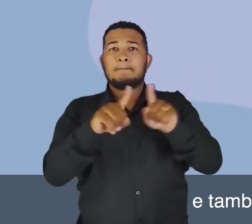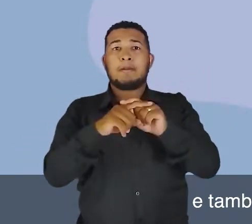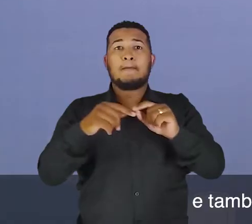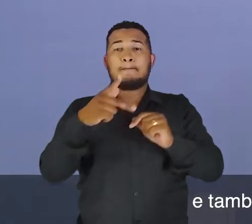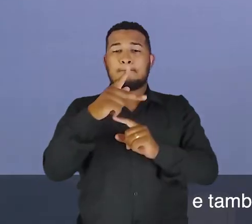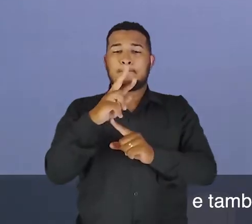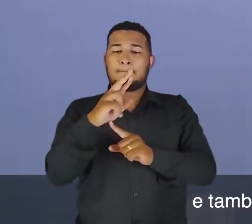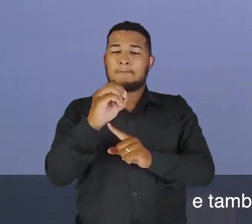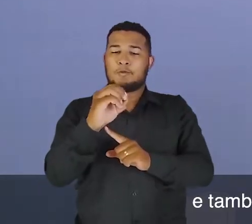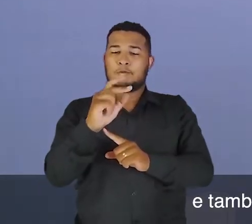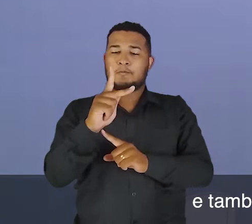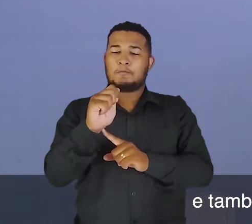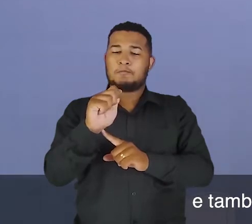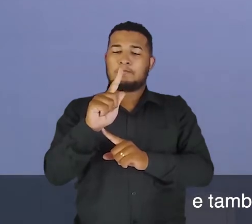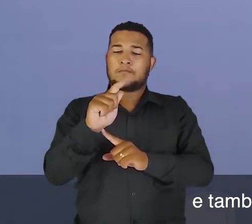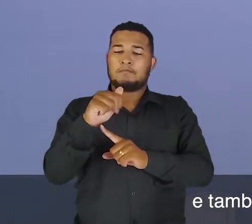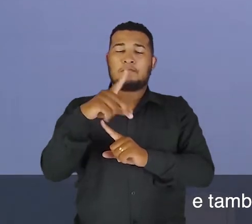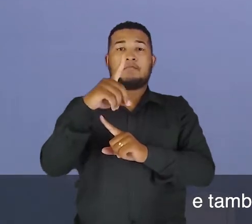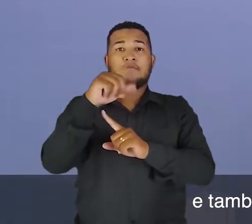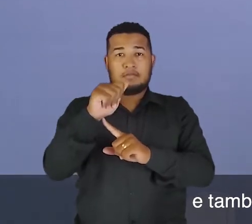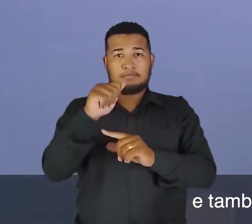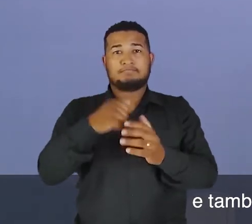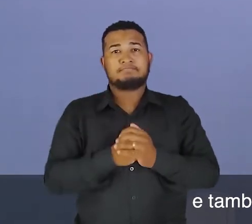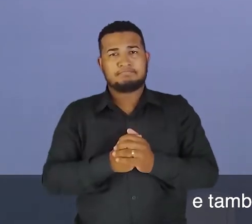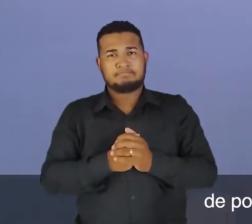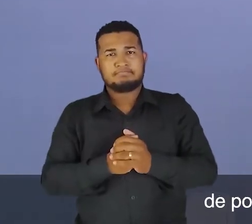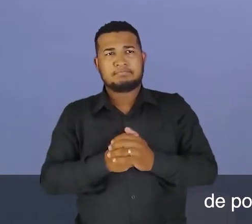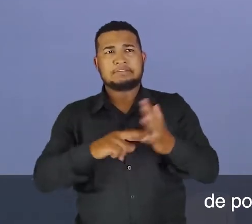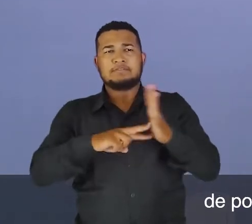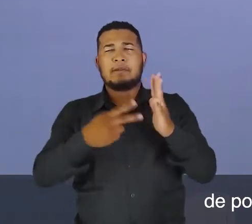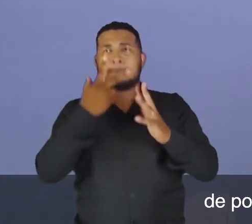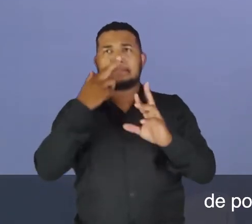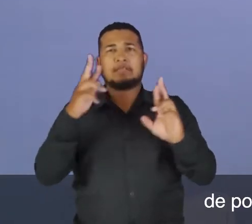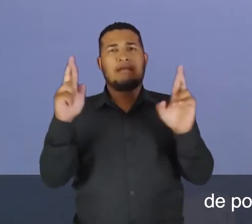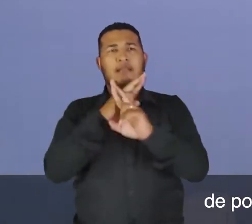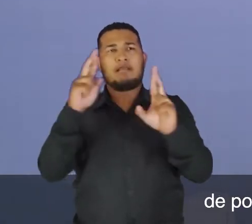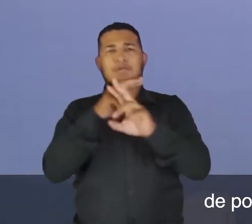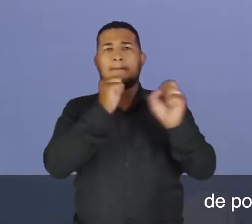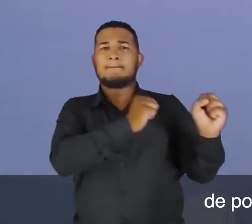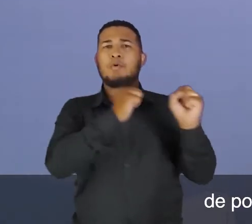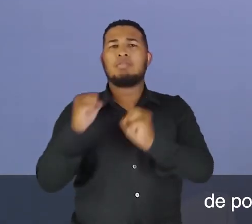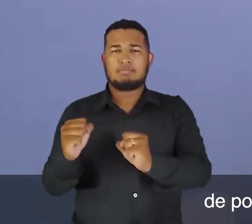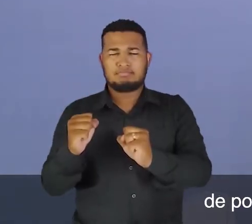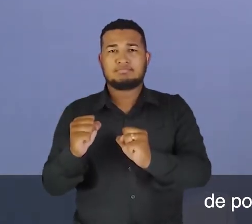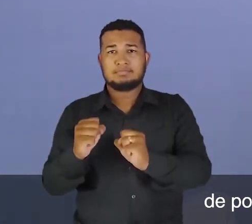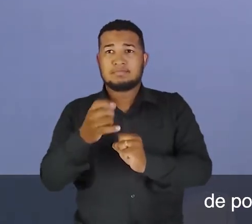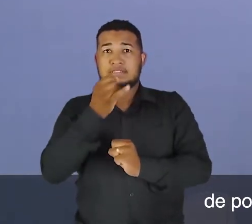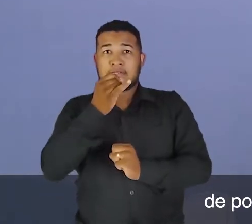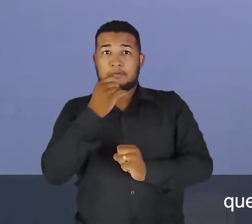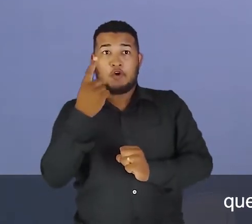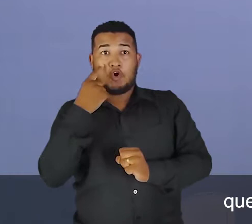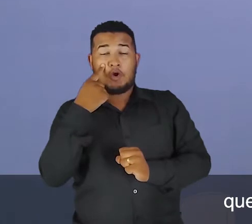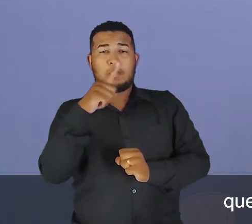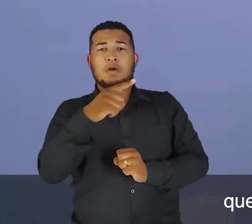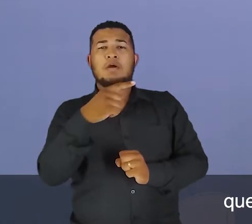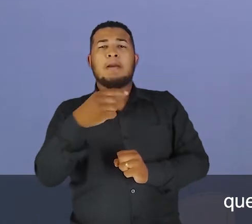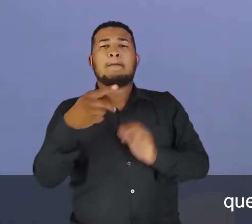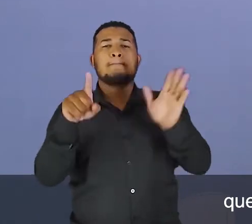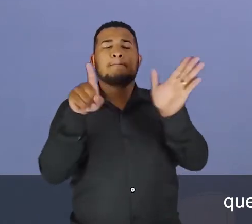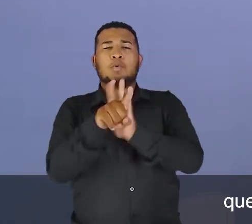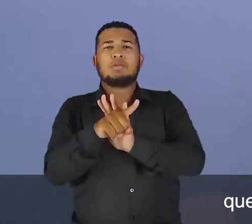propaganda. Voltem aqui comigo, por favor. Que relação de poder é esse? Se eu falar com vocês qual é a marca de celular que você